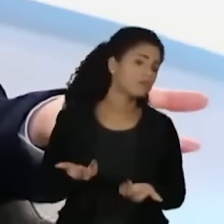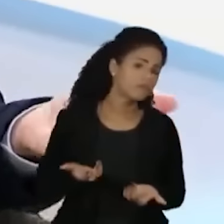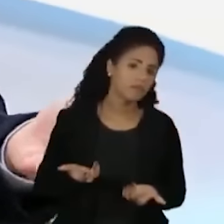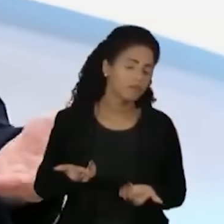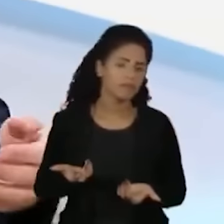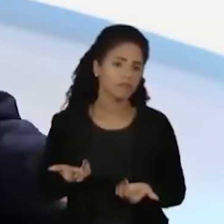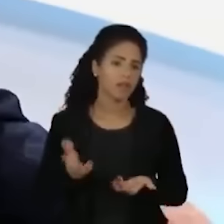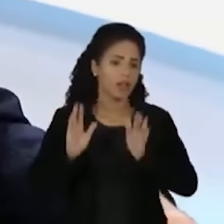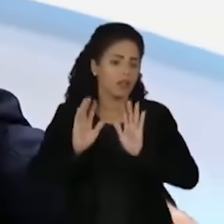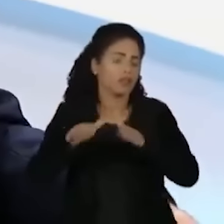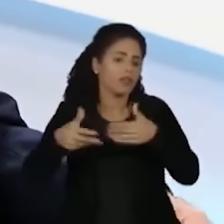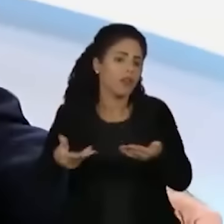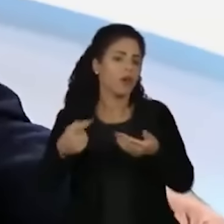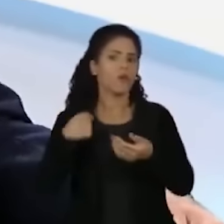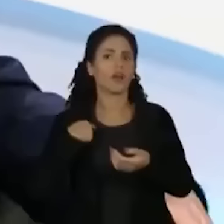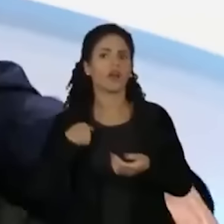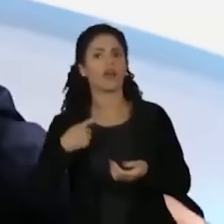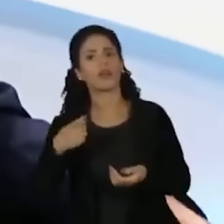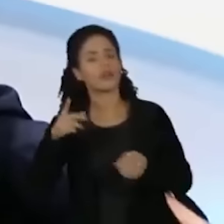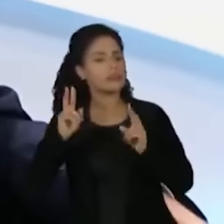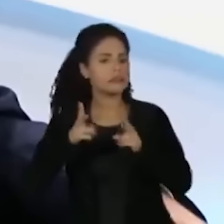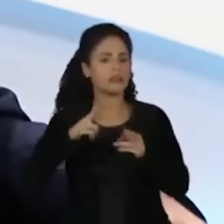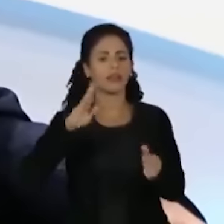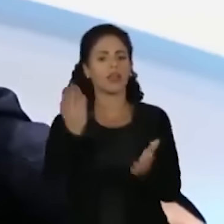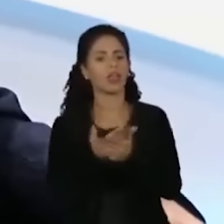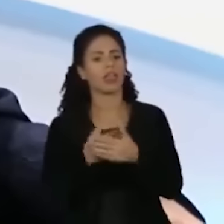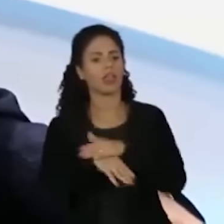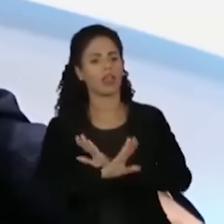gente vê é o contrário, uma canetada cada vez